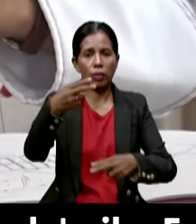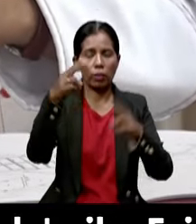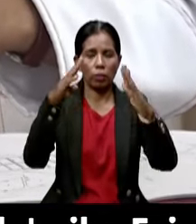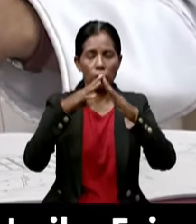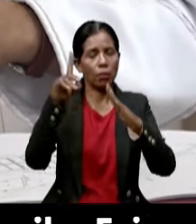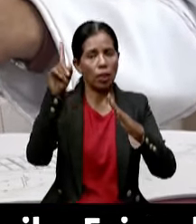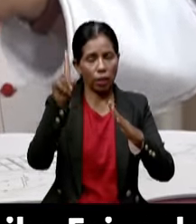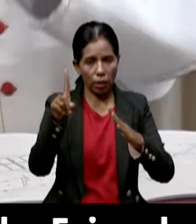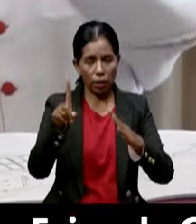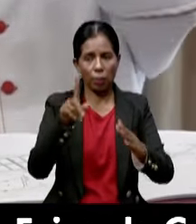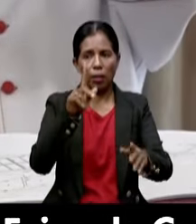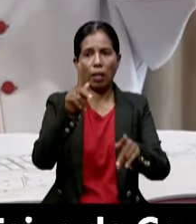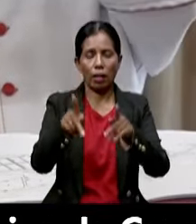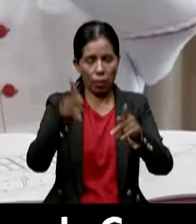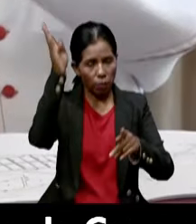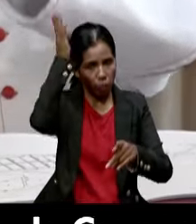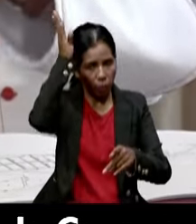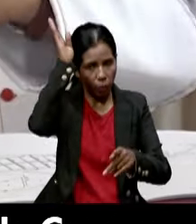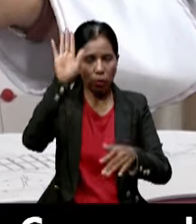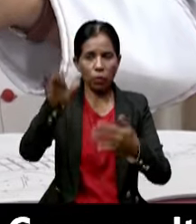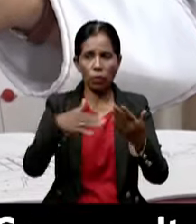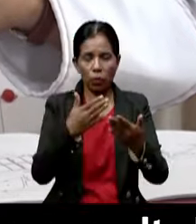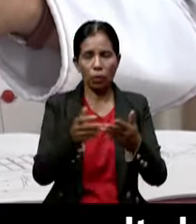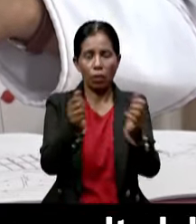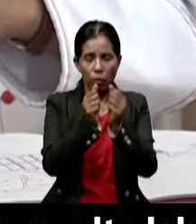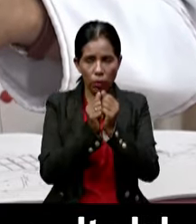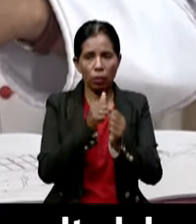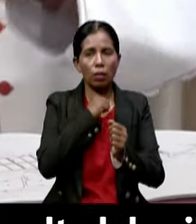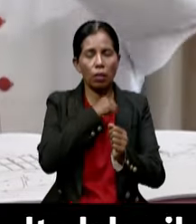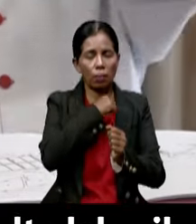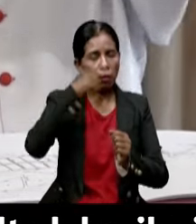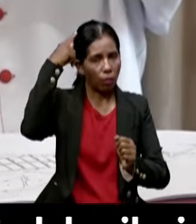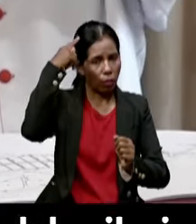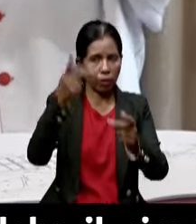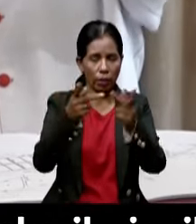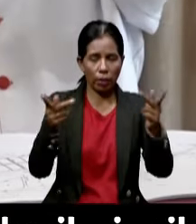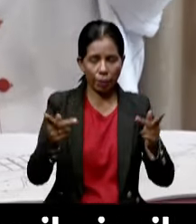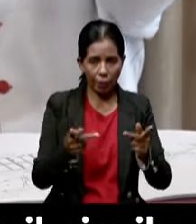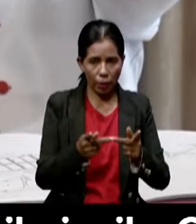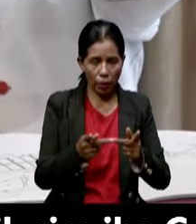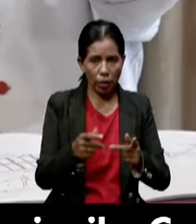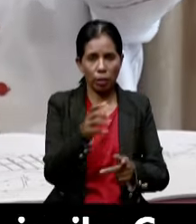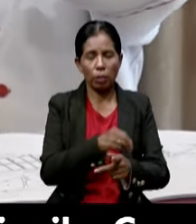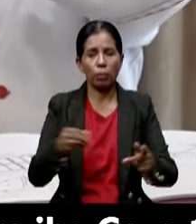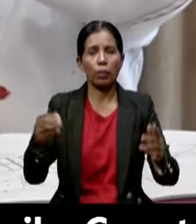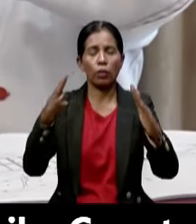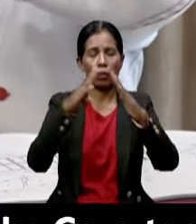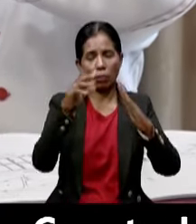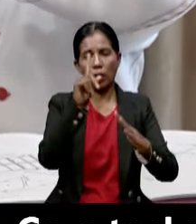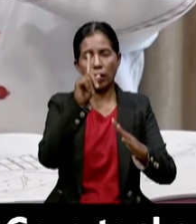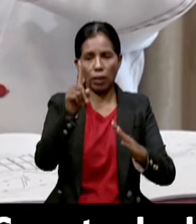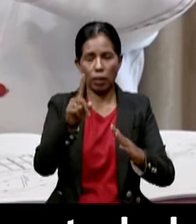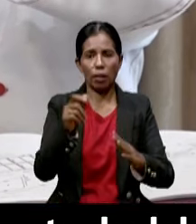dedo, cardeais, sira neve, acompanha a um Papa, se não é fatim. E a sacristia ida selo para o dedo, bispo